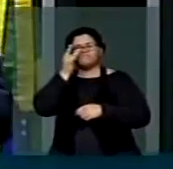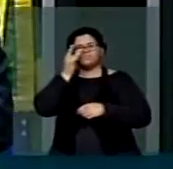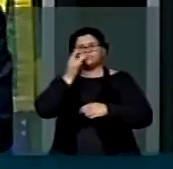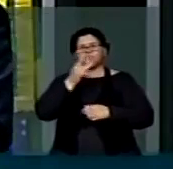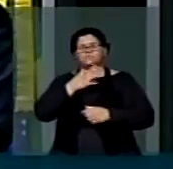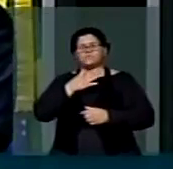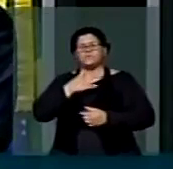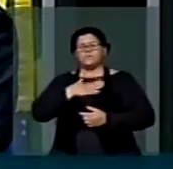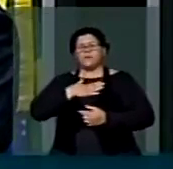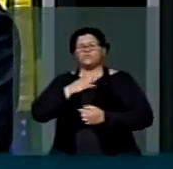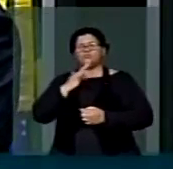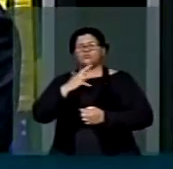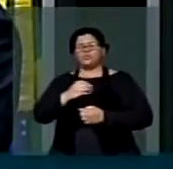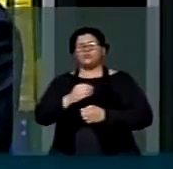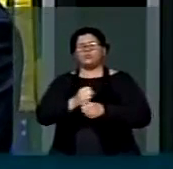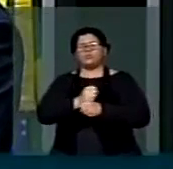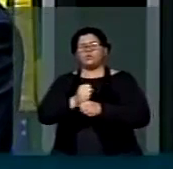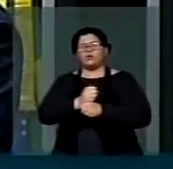nesses meus